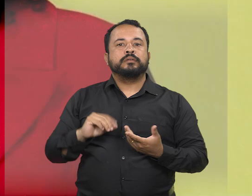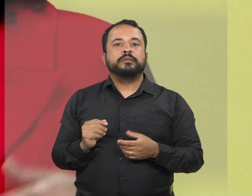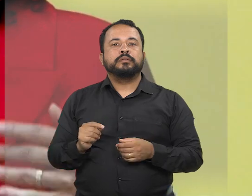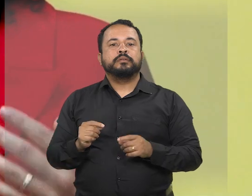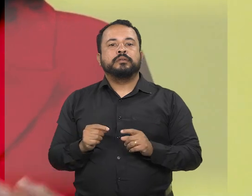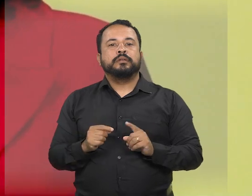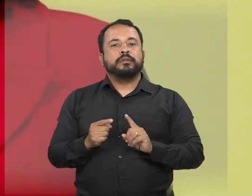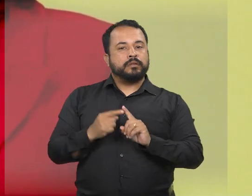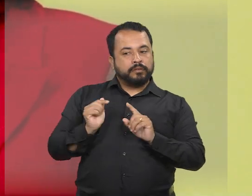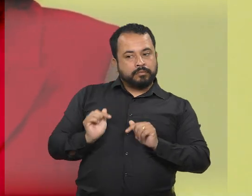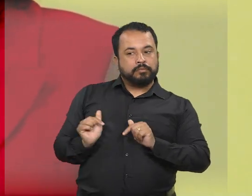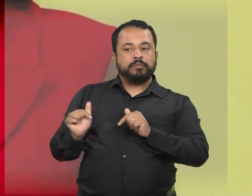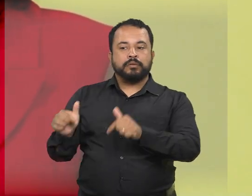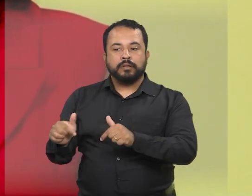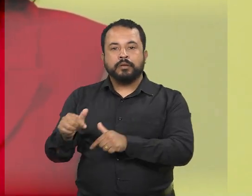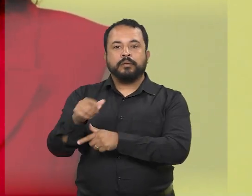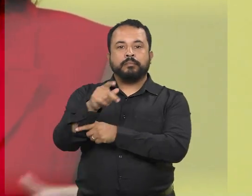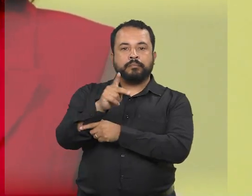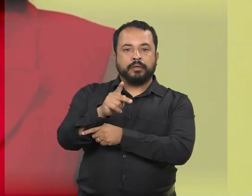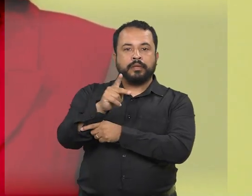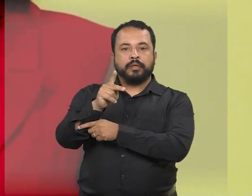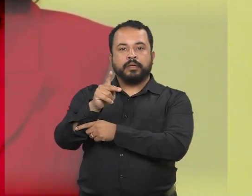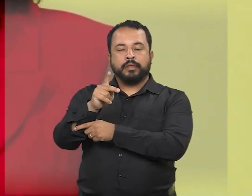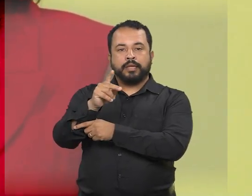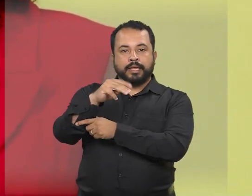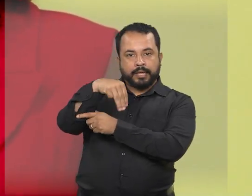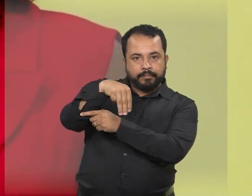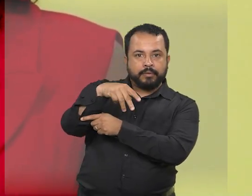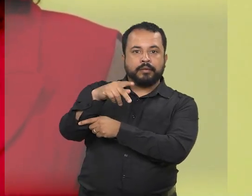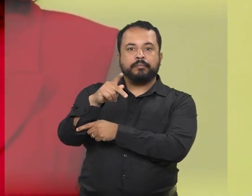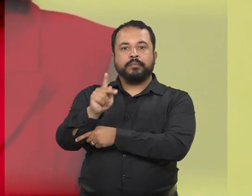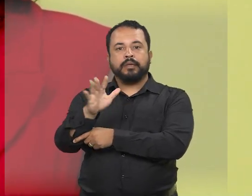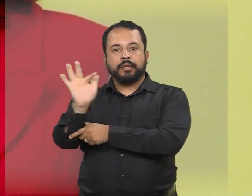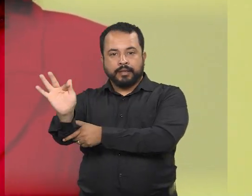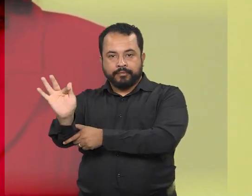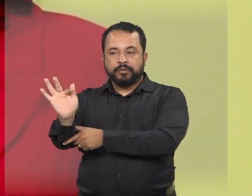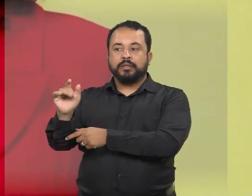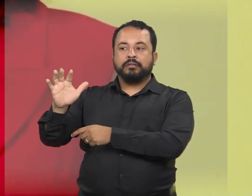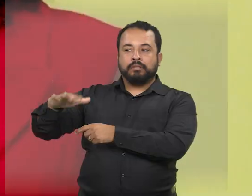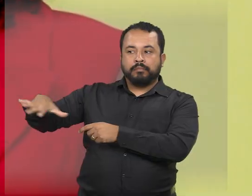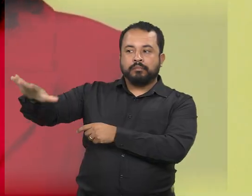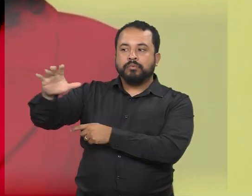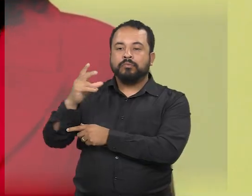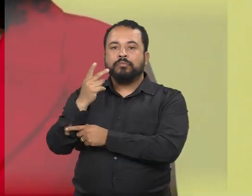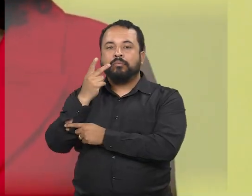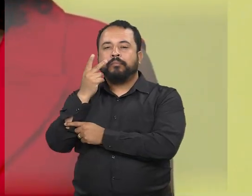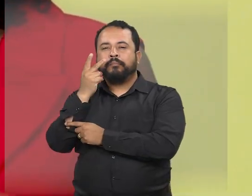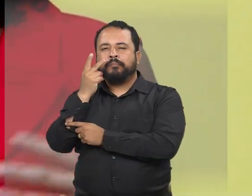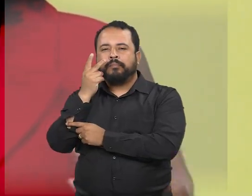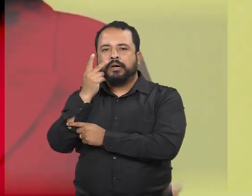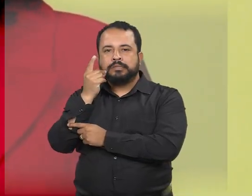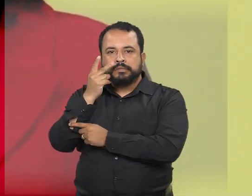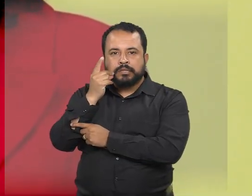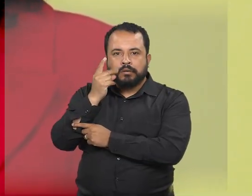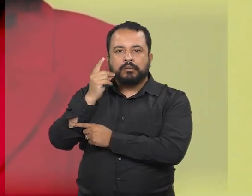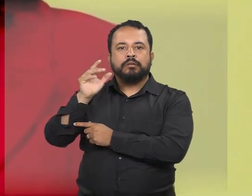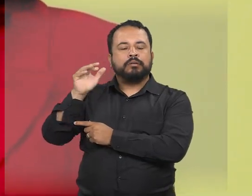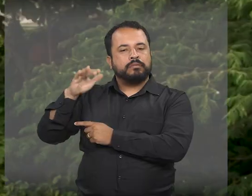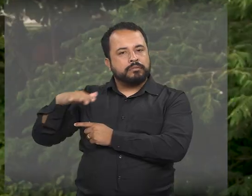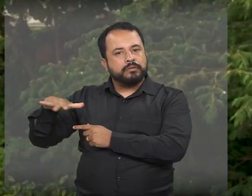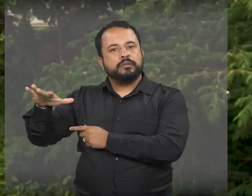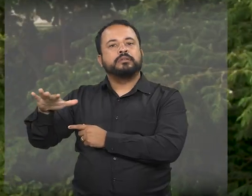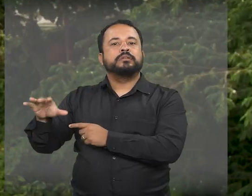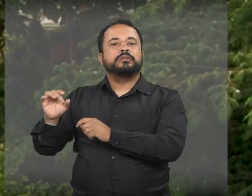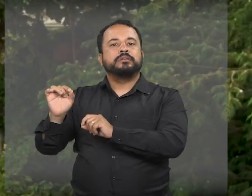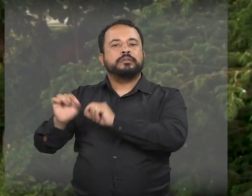A atuação preventiva do MPF diante desse desastre da mineração que assola Maceió conseguiu efetivar e